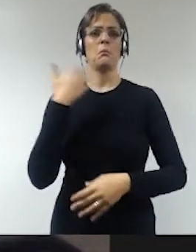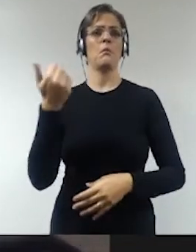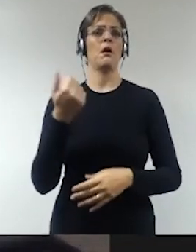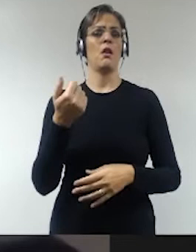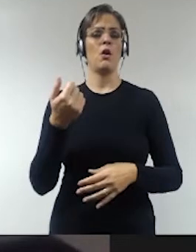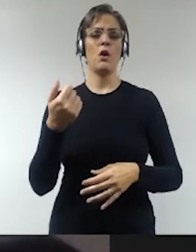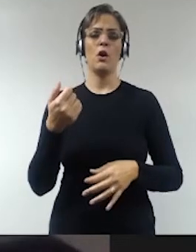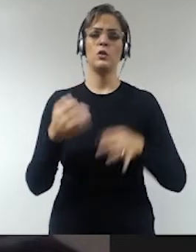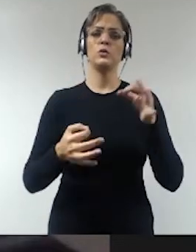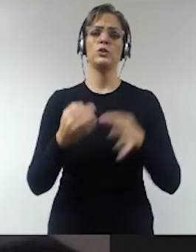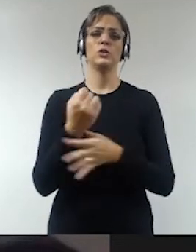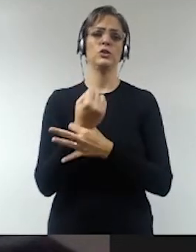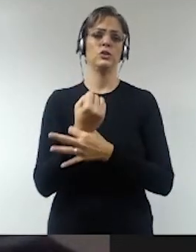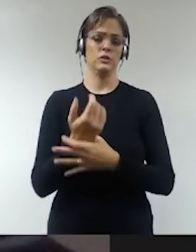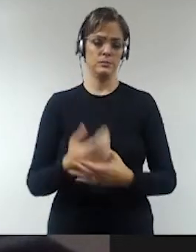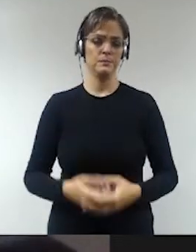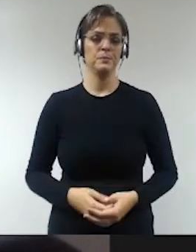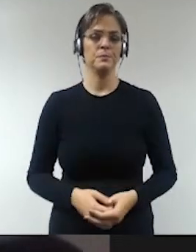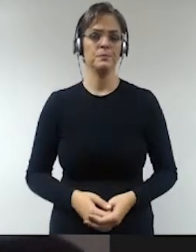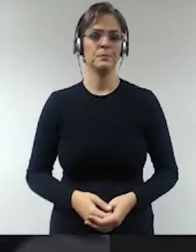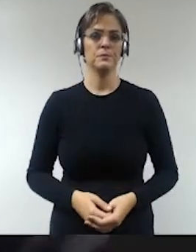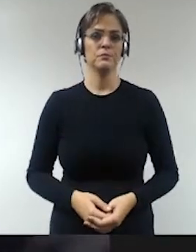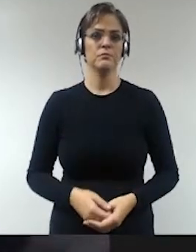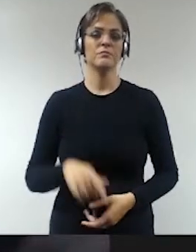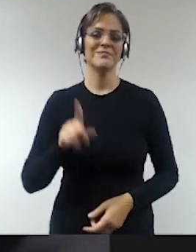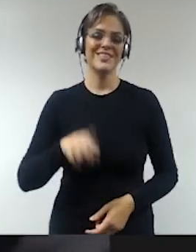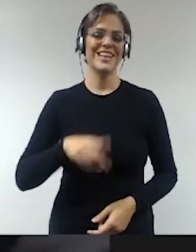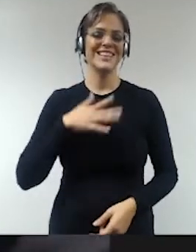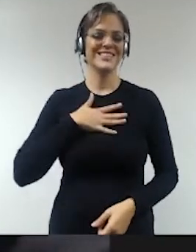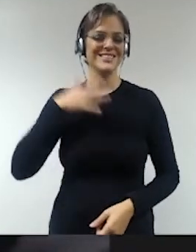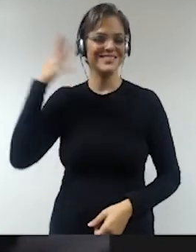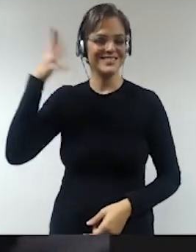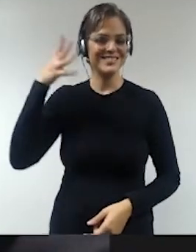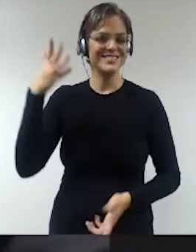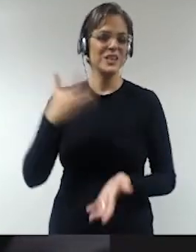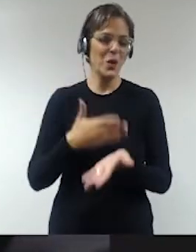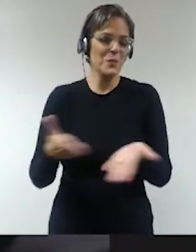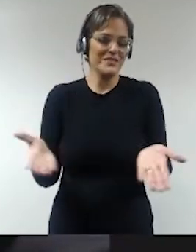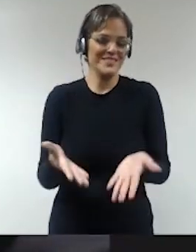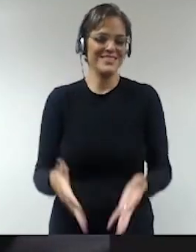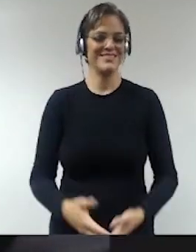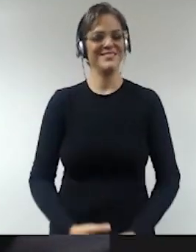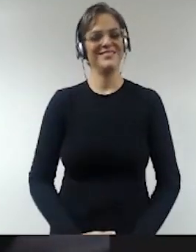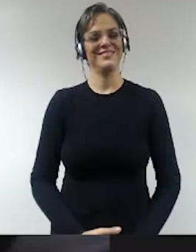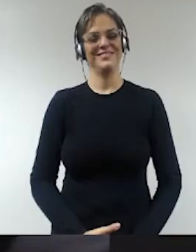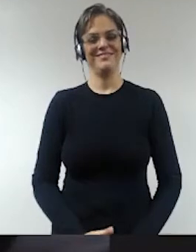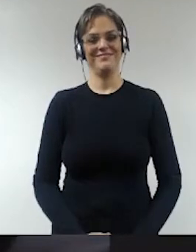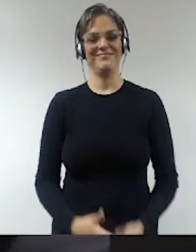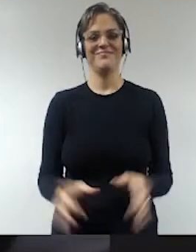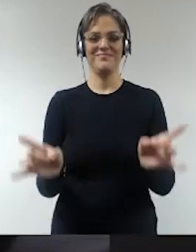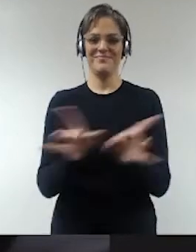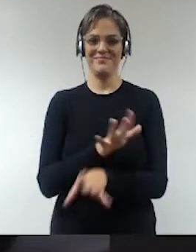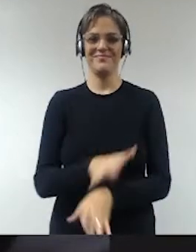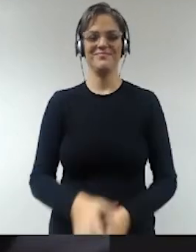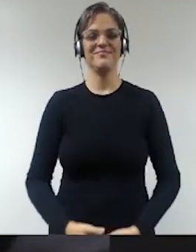segurança jurídica ao jurisdicionado. Eram essas as minhas considerações iniciais.